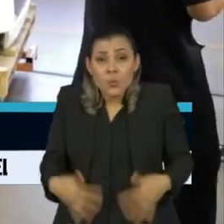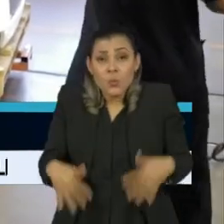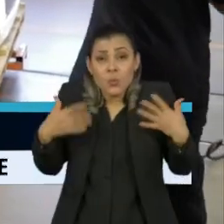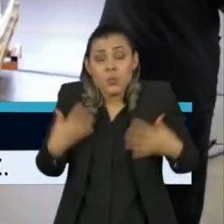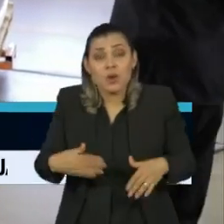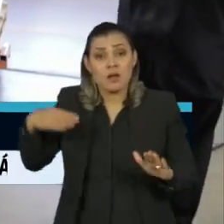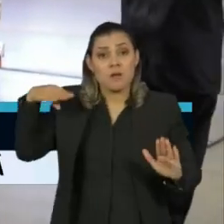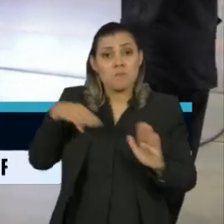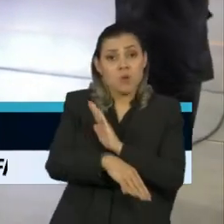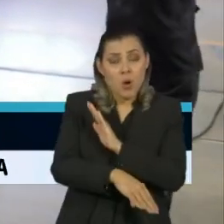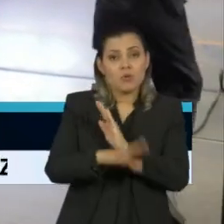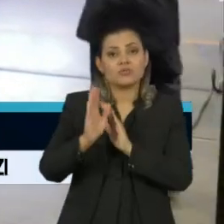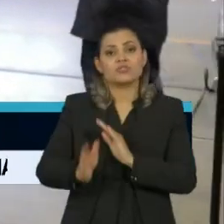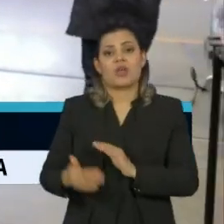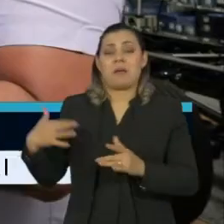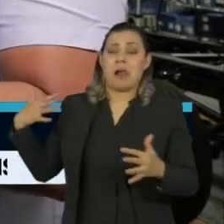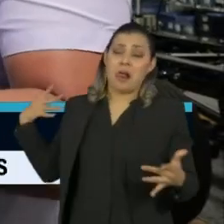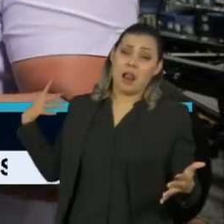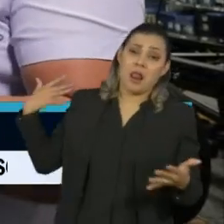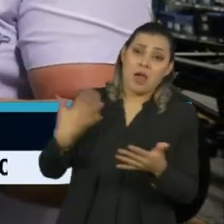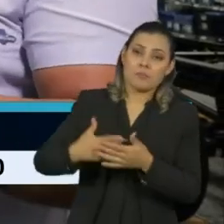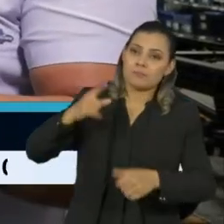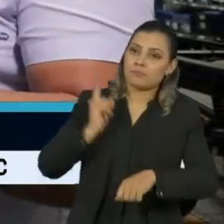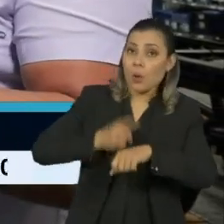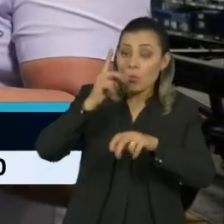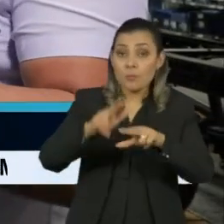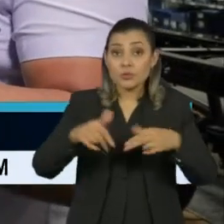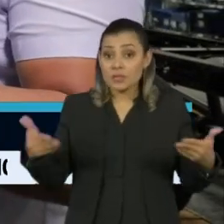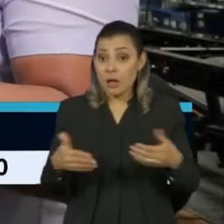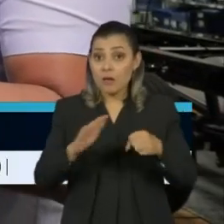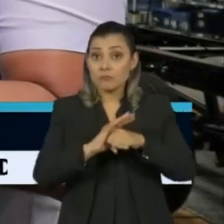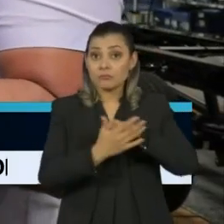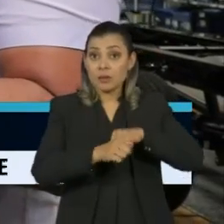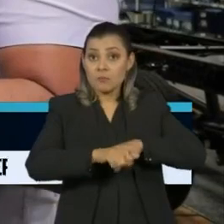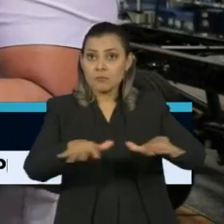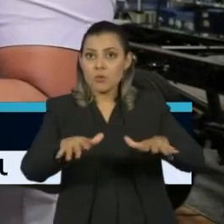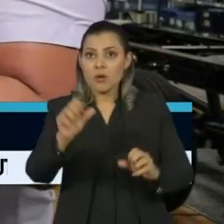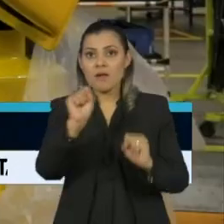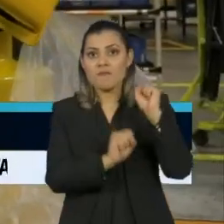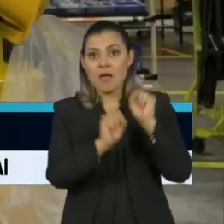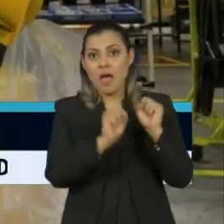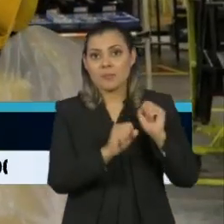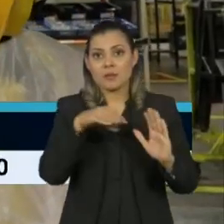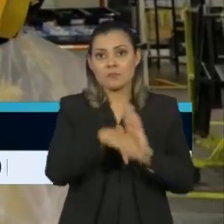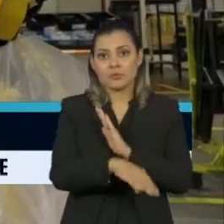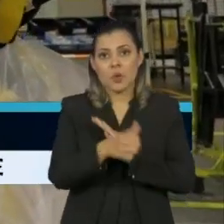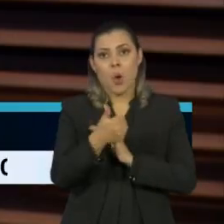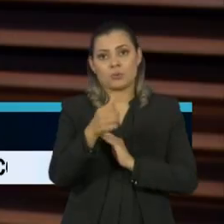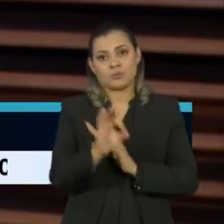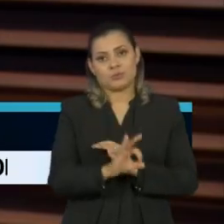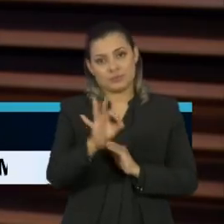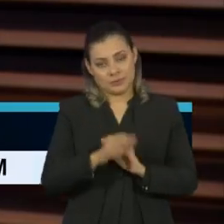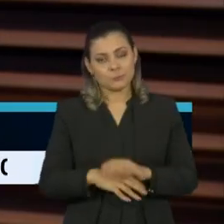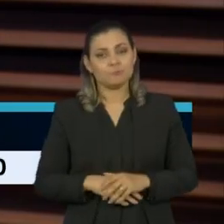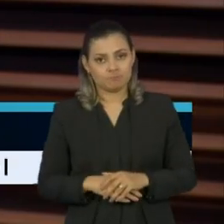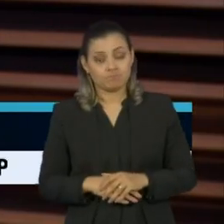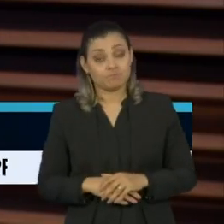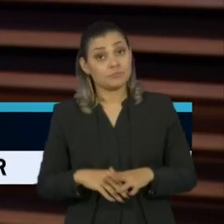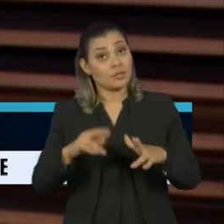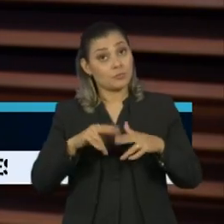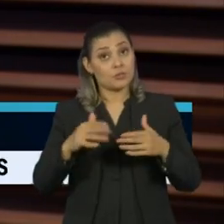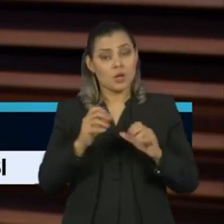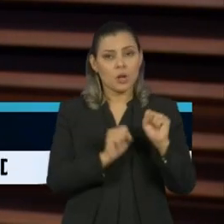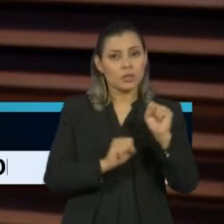maior desde o início da série histórica. No ano da pandemia, as fábricas acumulam queda de 11%. Analisar o desempenho